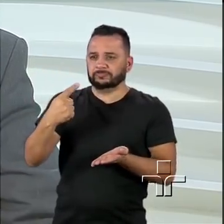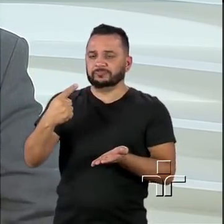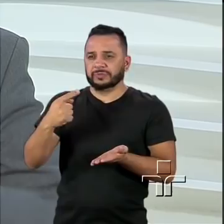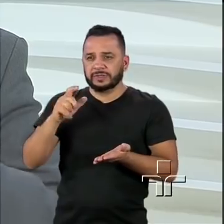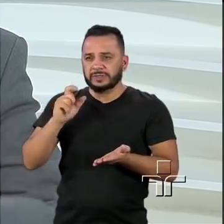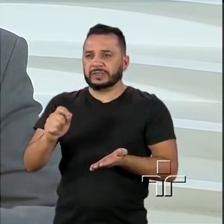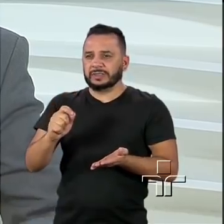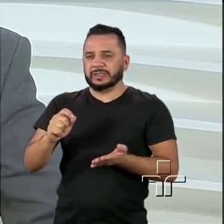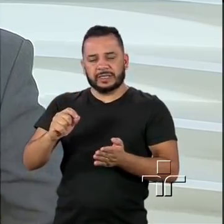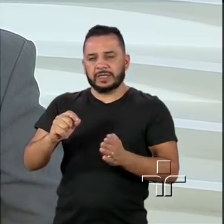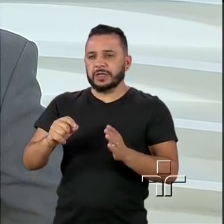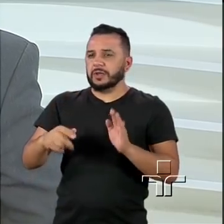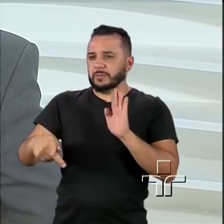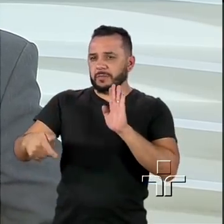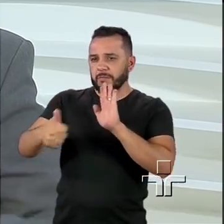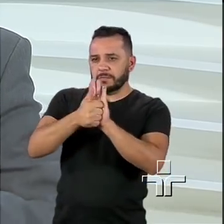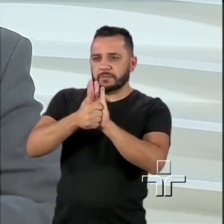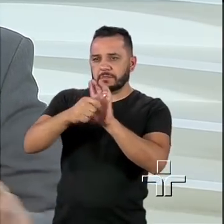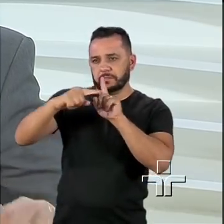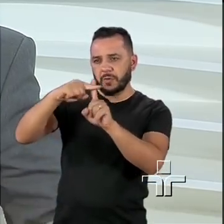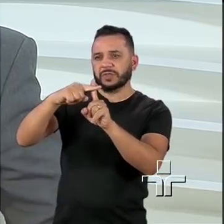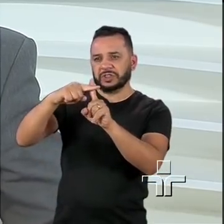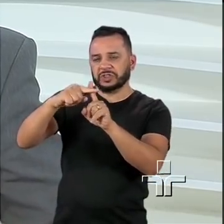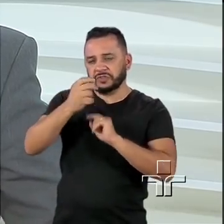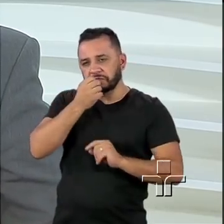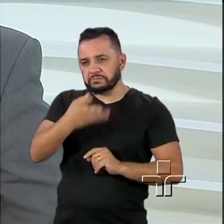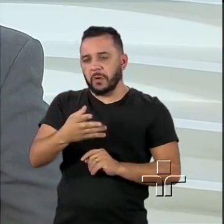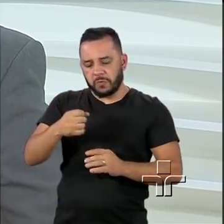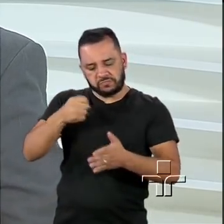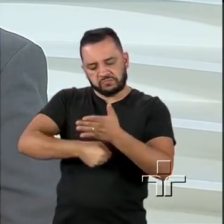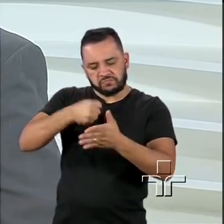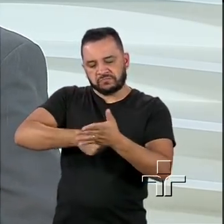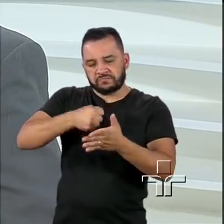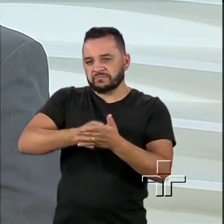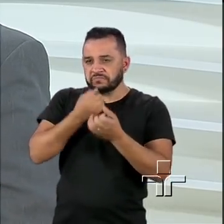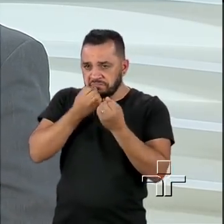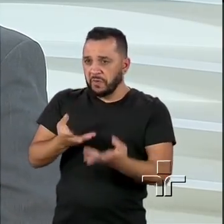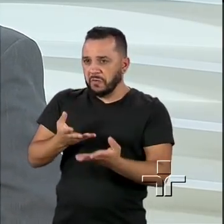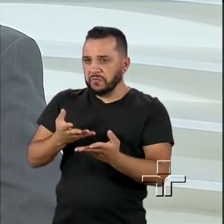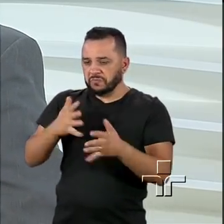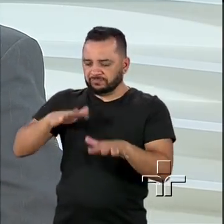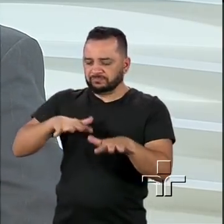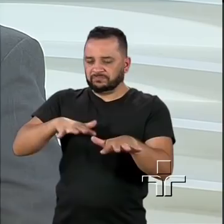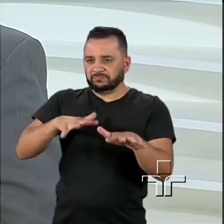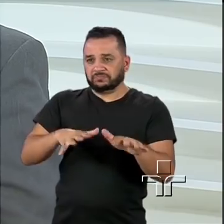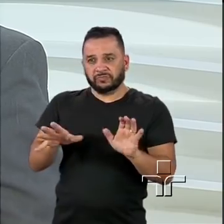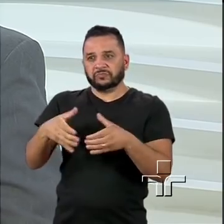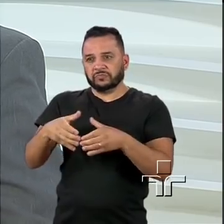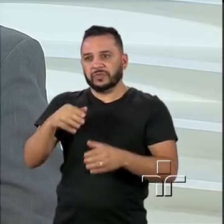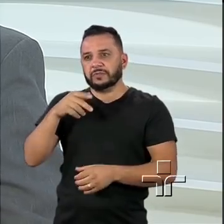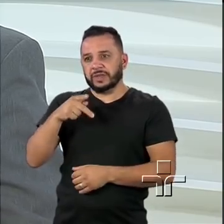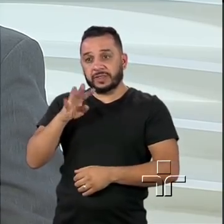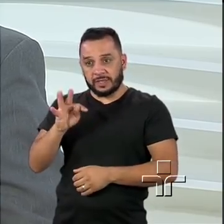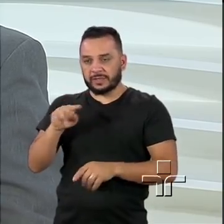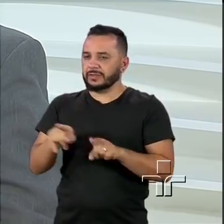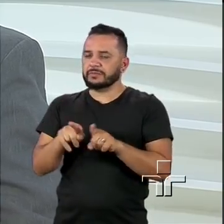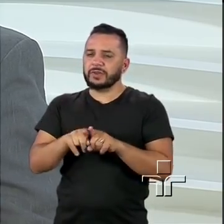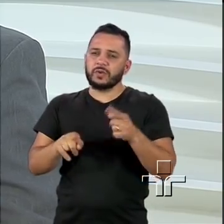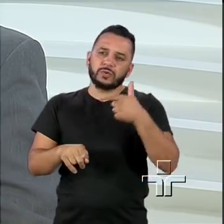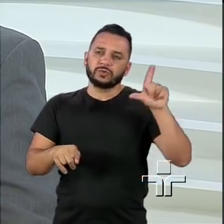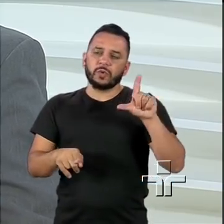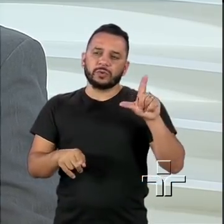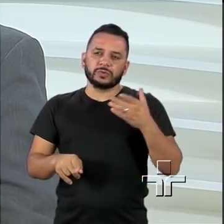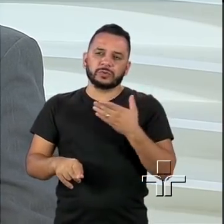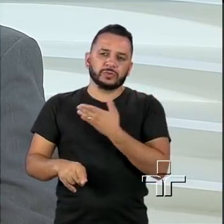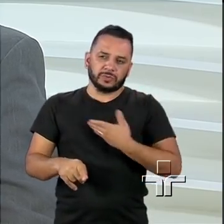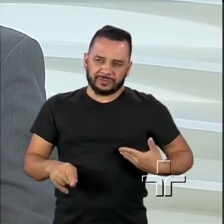energia positiva, de combate, enfim, impressionante. Segundo, que os adversários também colaboram,